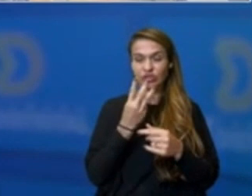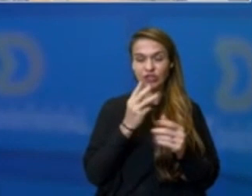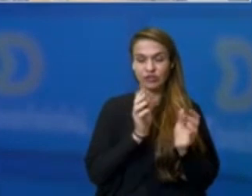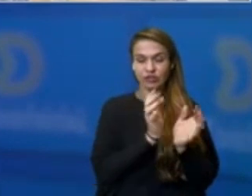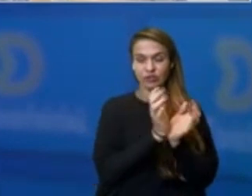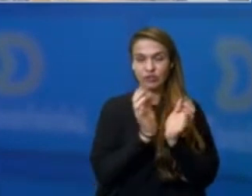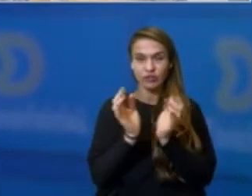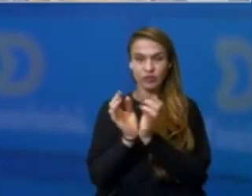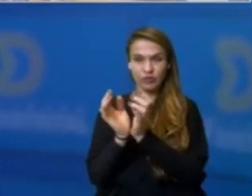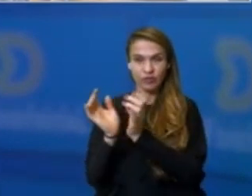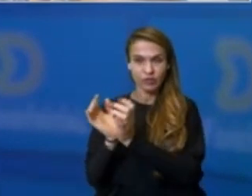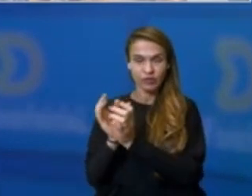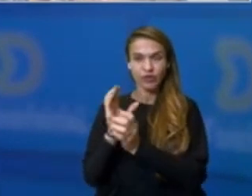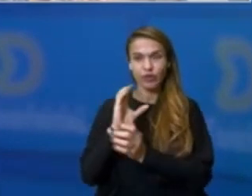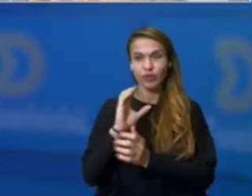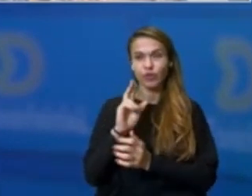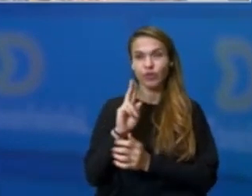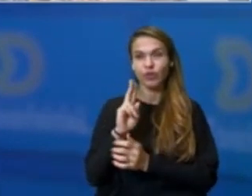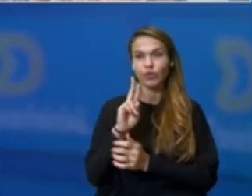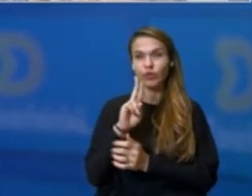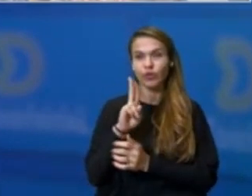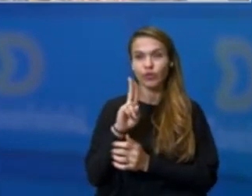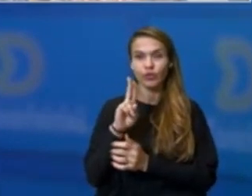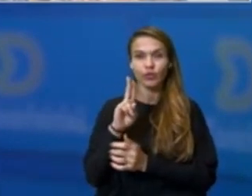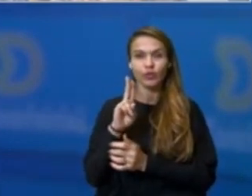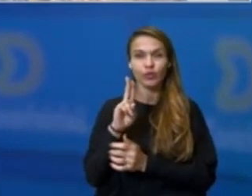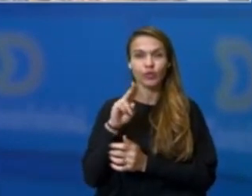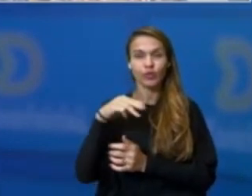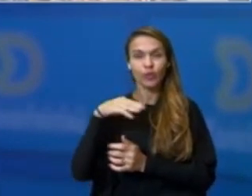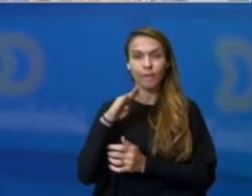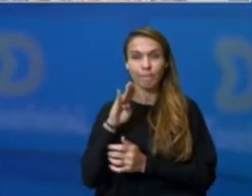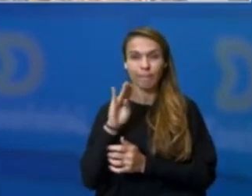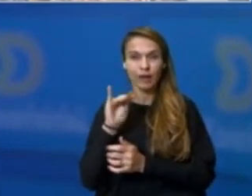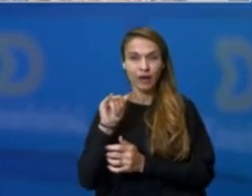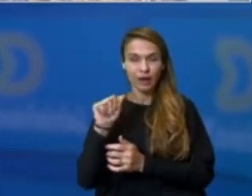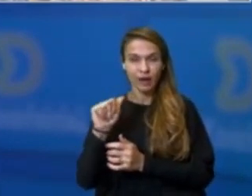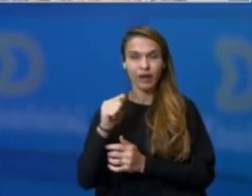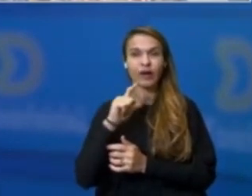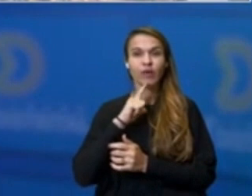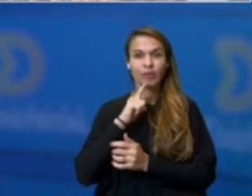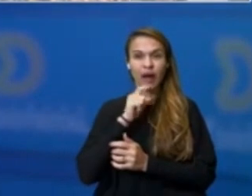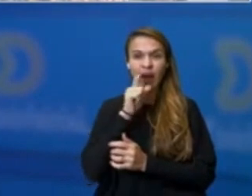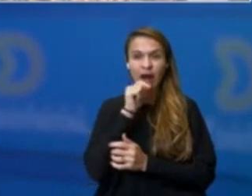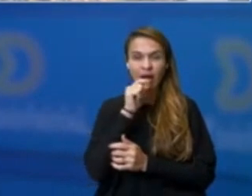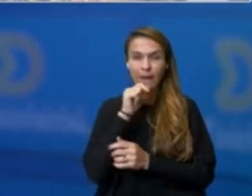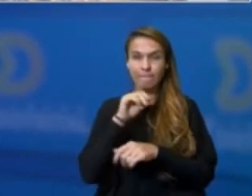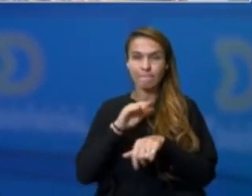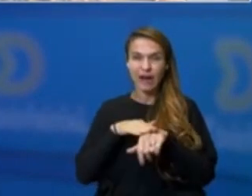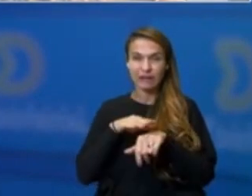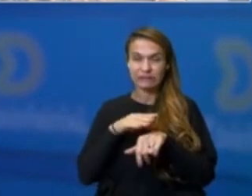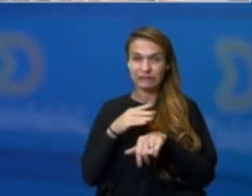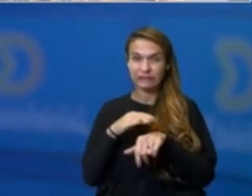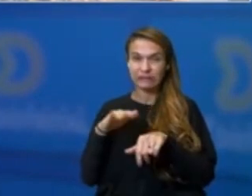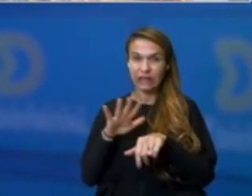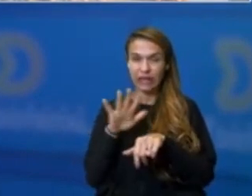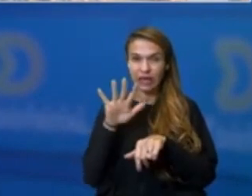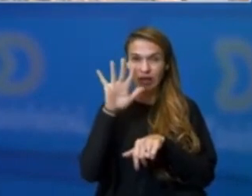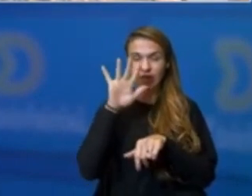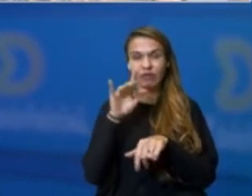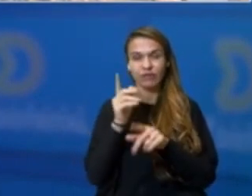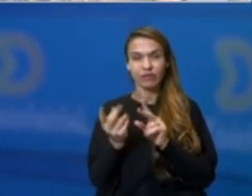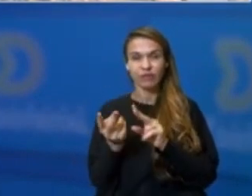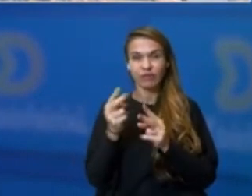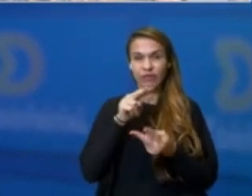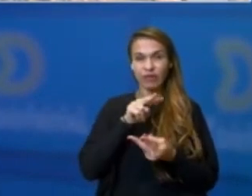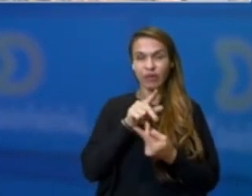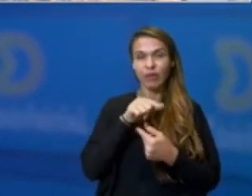a CAESB já está captando e transferindo, mas a gente tem no Corumbá uma água mais cara. E isso certamente vai reverter em alguma alíquota dentro